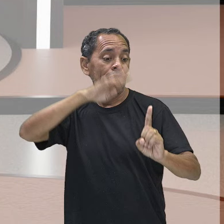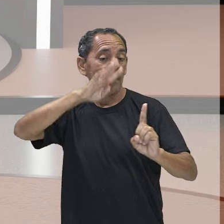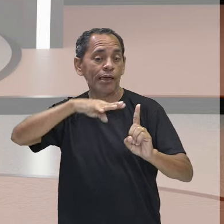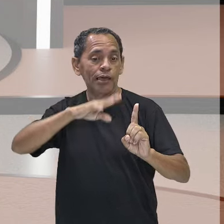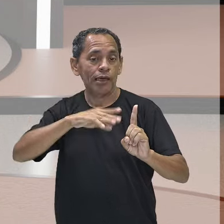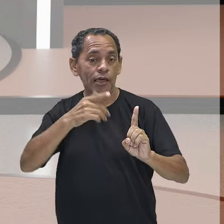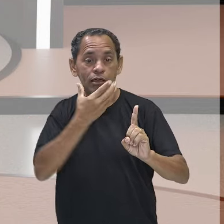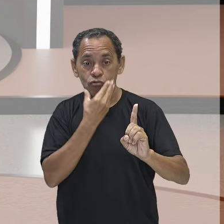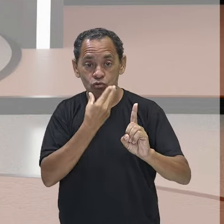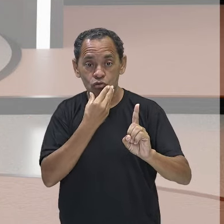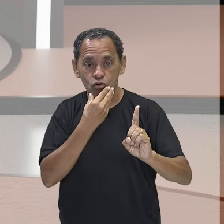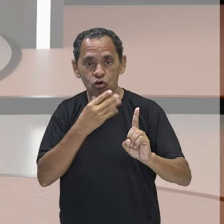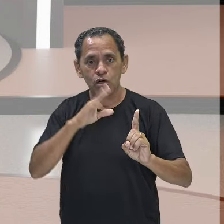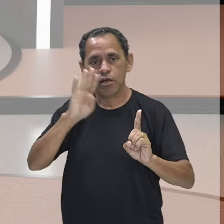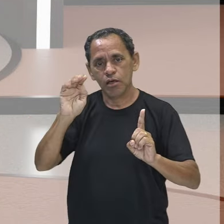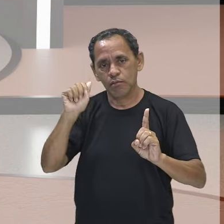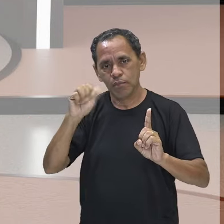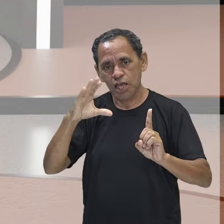como seu,